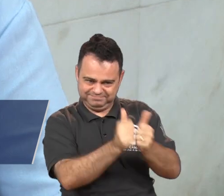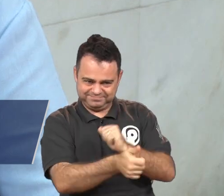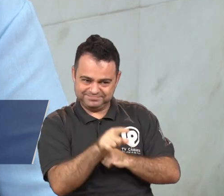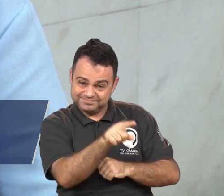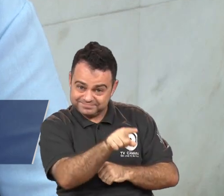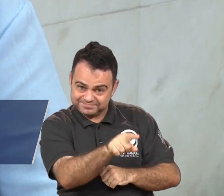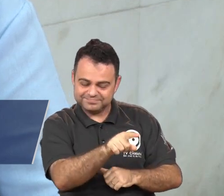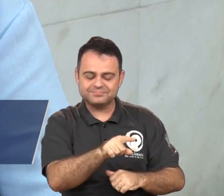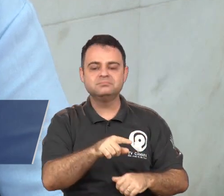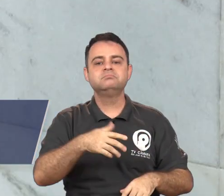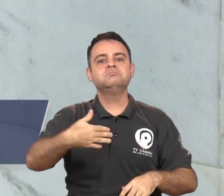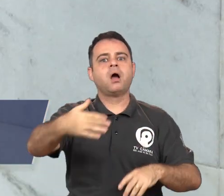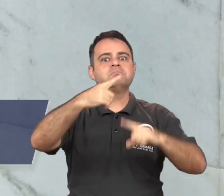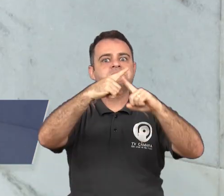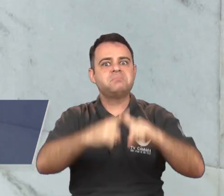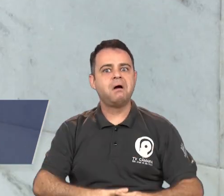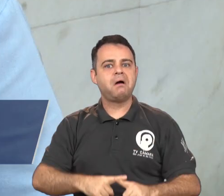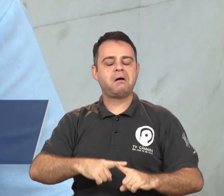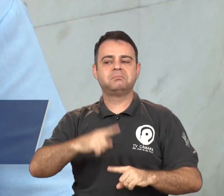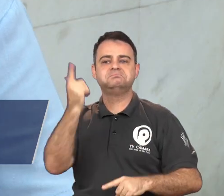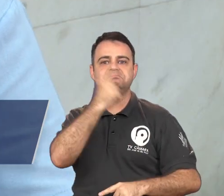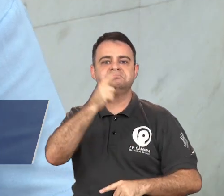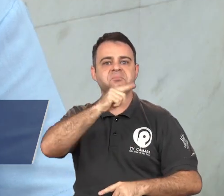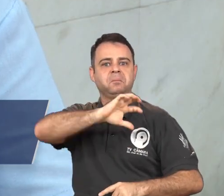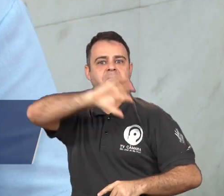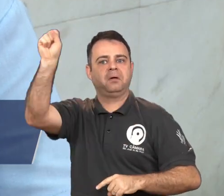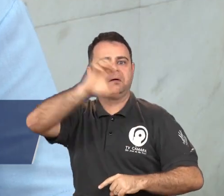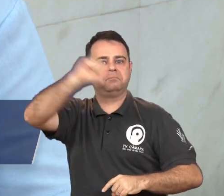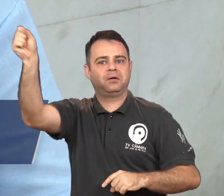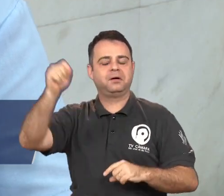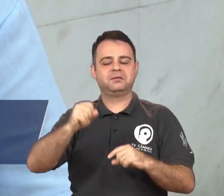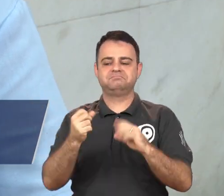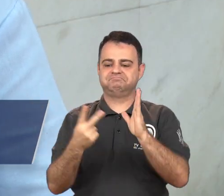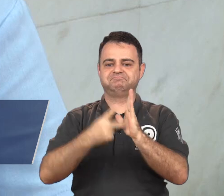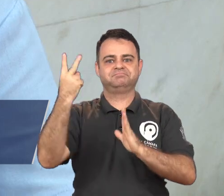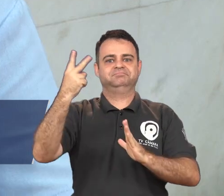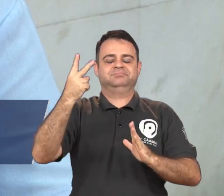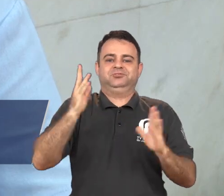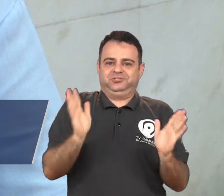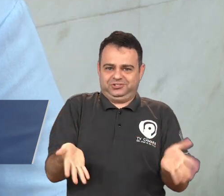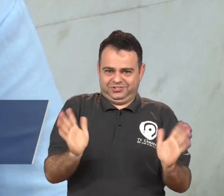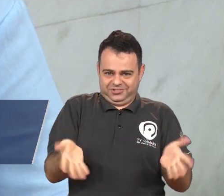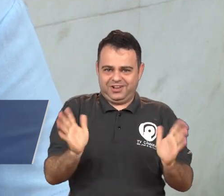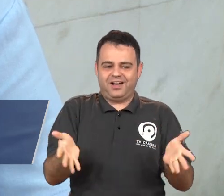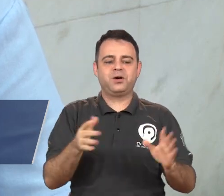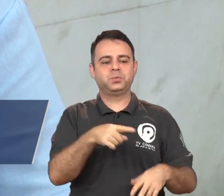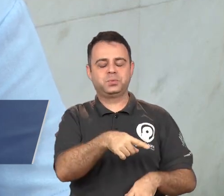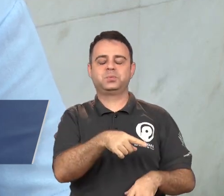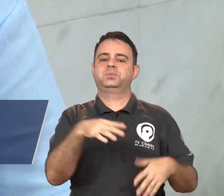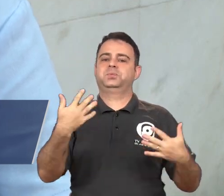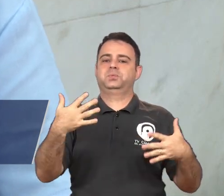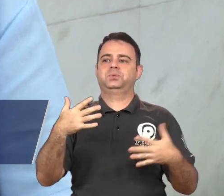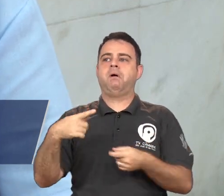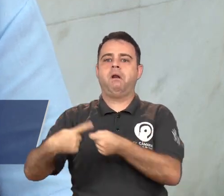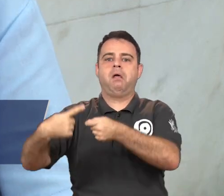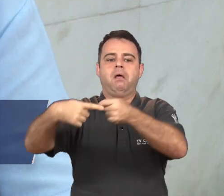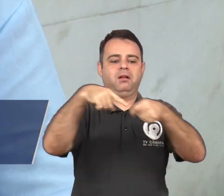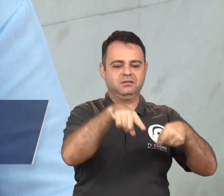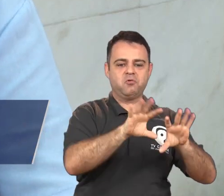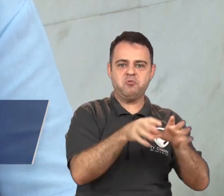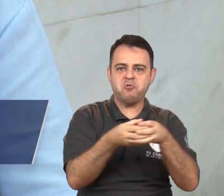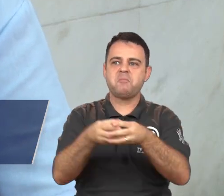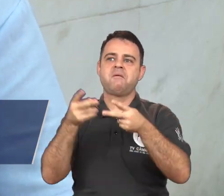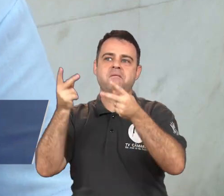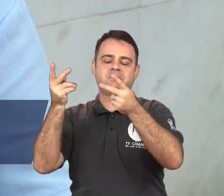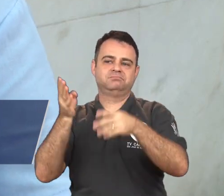sendo campeão, pentacampeão. Nós temos o Rio Preto Vailers, que é um futebol americano e que está representando muito bem Rio Preto. Mas